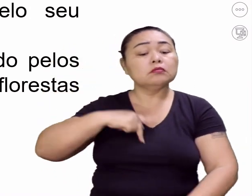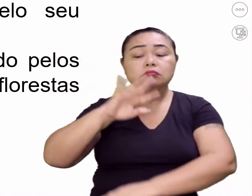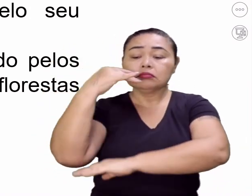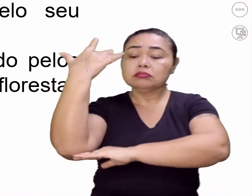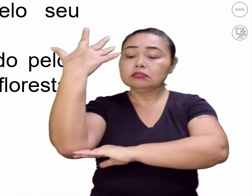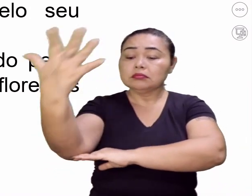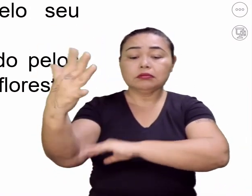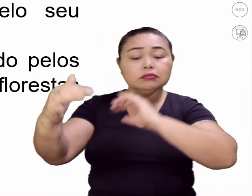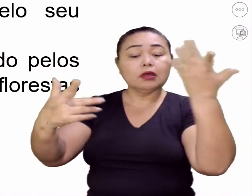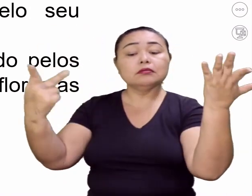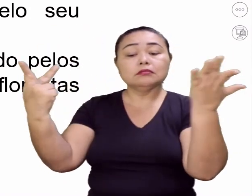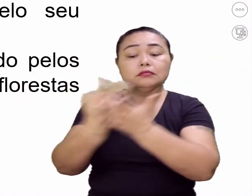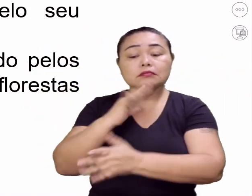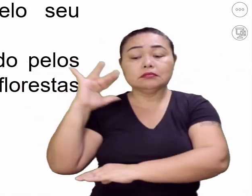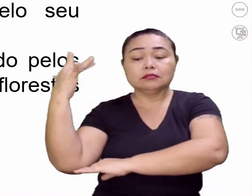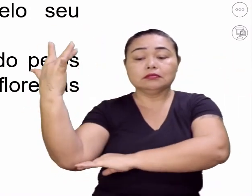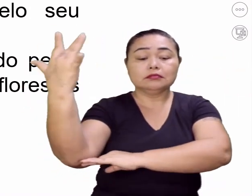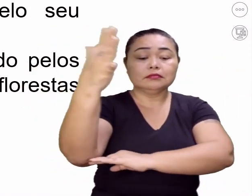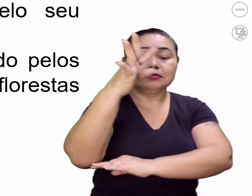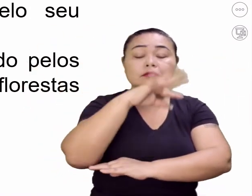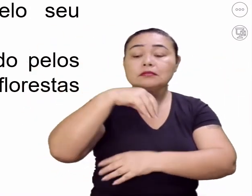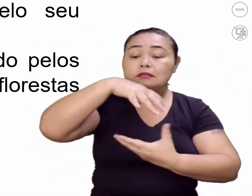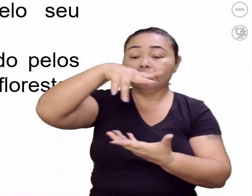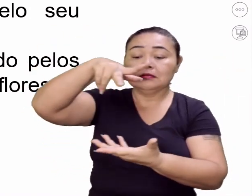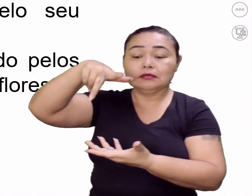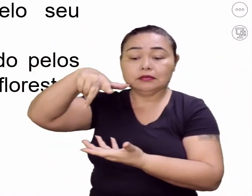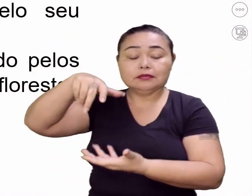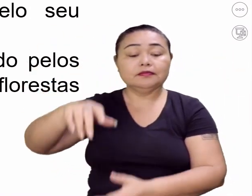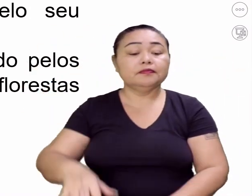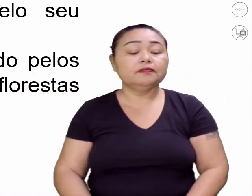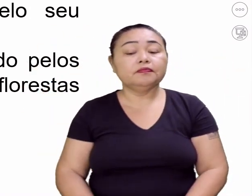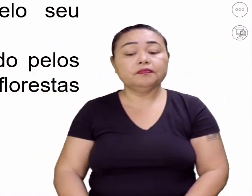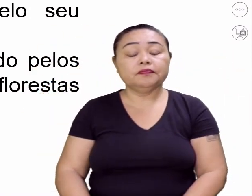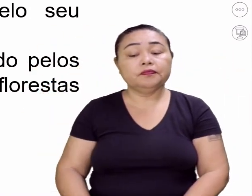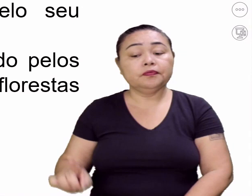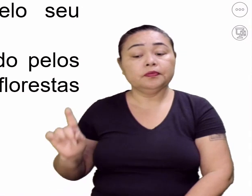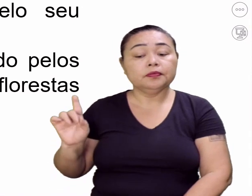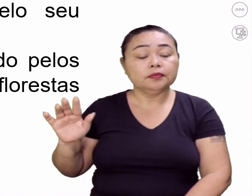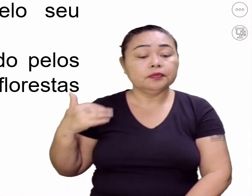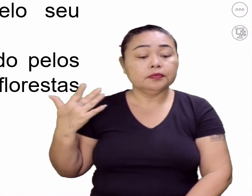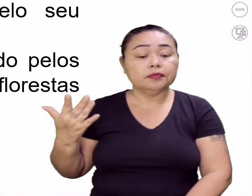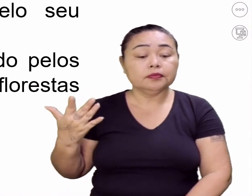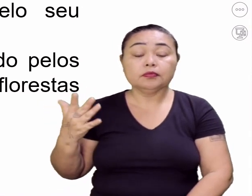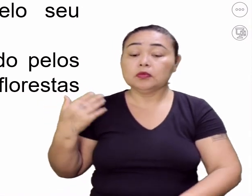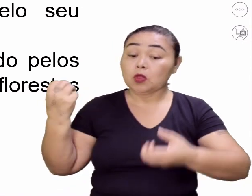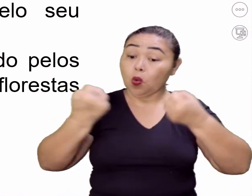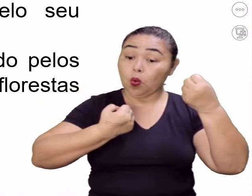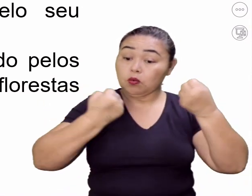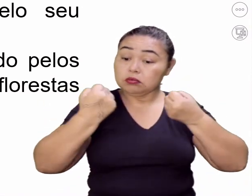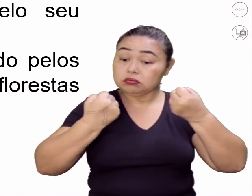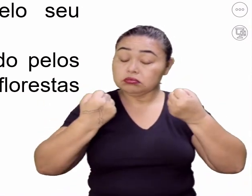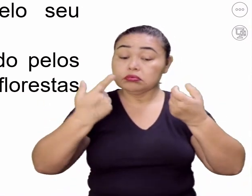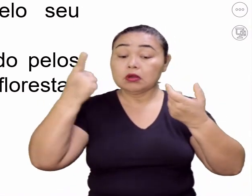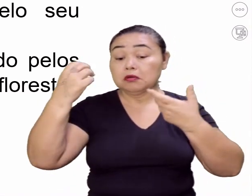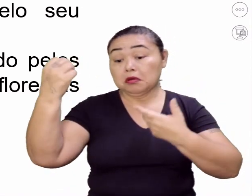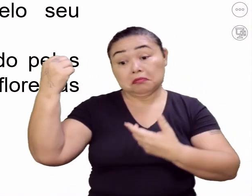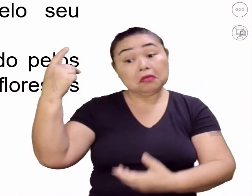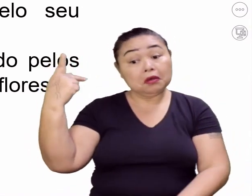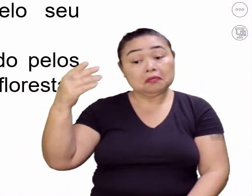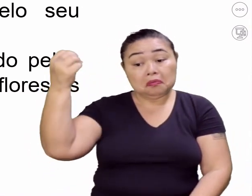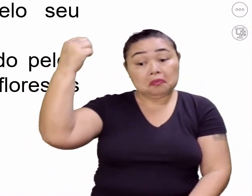desmatamentos que ocorrem nas florestas tropicais do planeta. Olha só, Rogério, o automóvel, ele é o grande